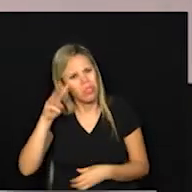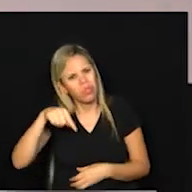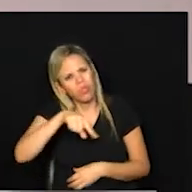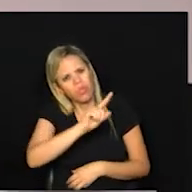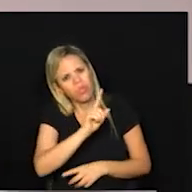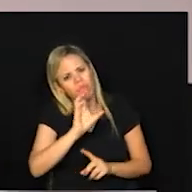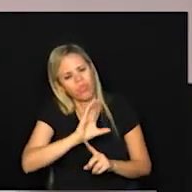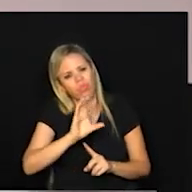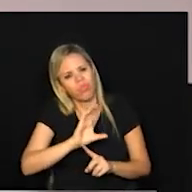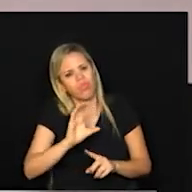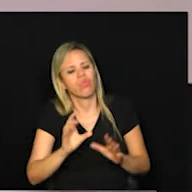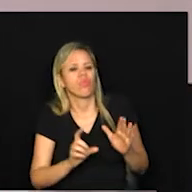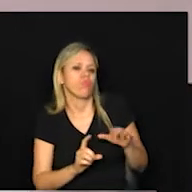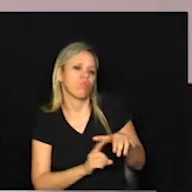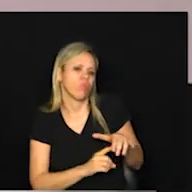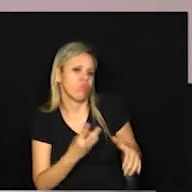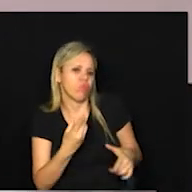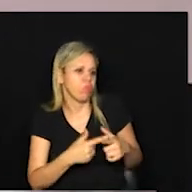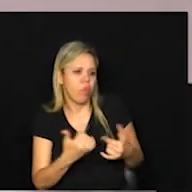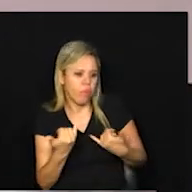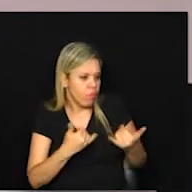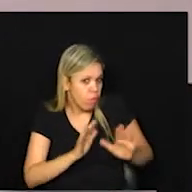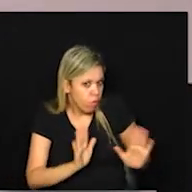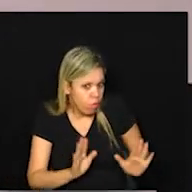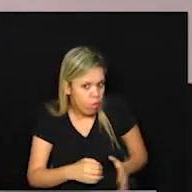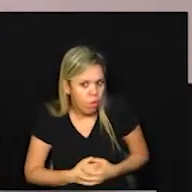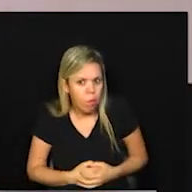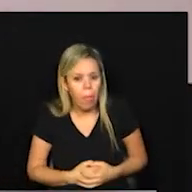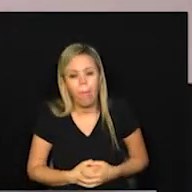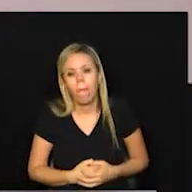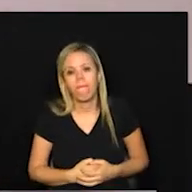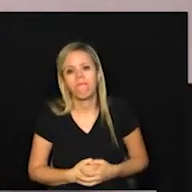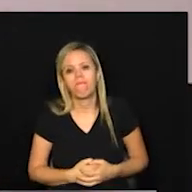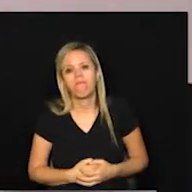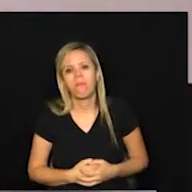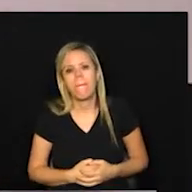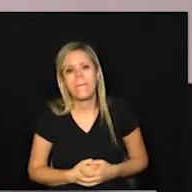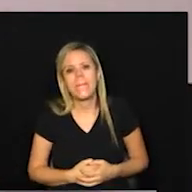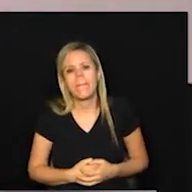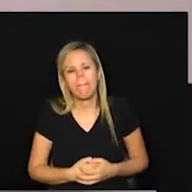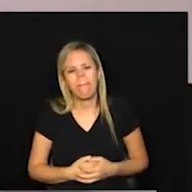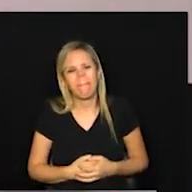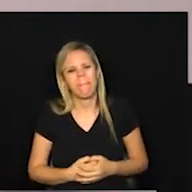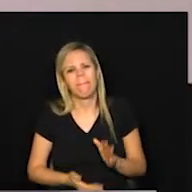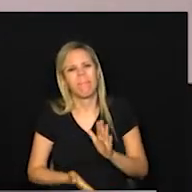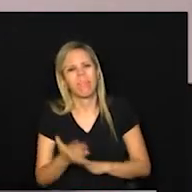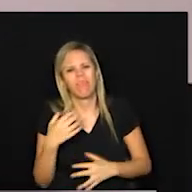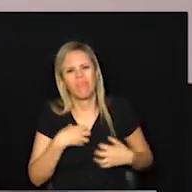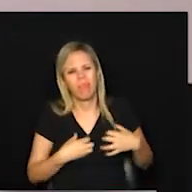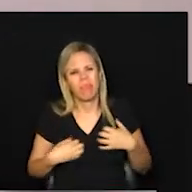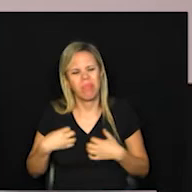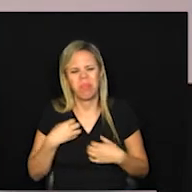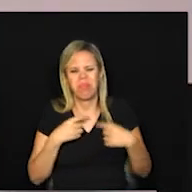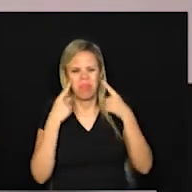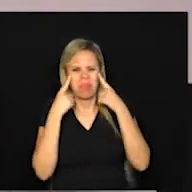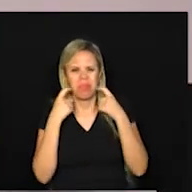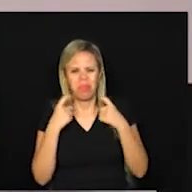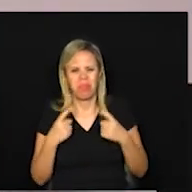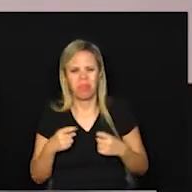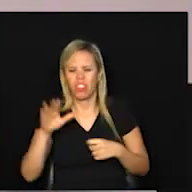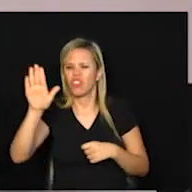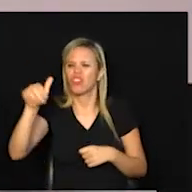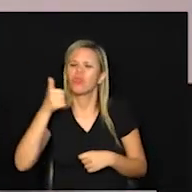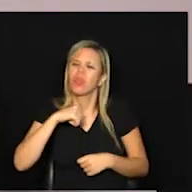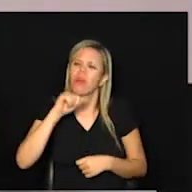com ela 3 vezes e ela não me avisou. Aí eu peguei, saí meio assim, chorando, chamei minha